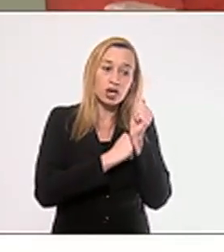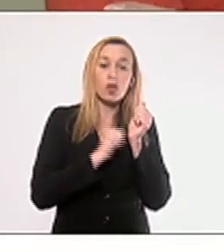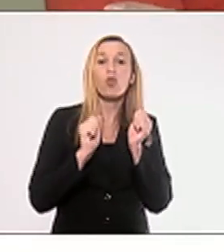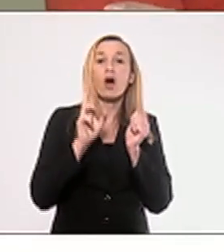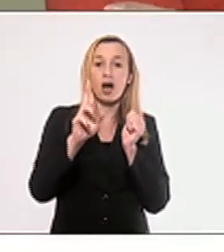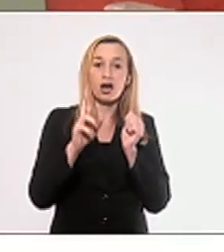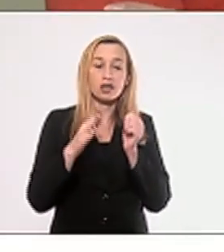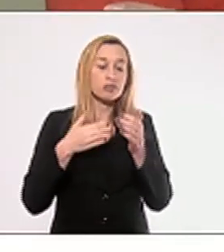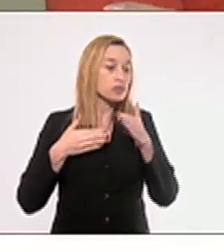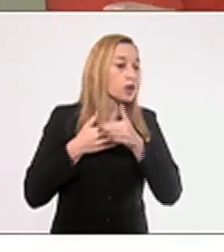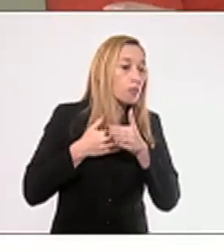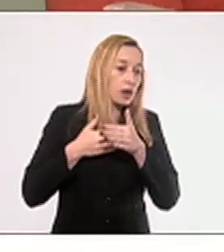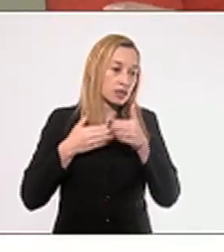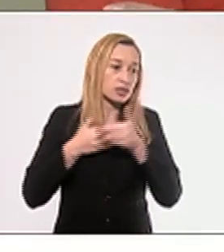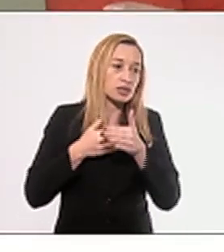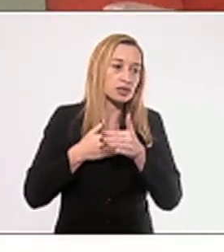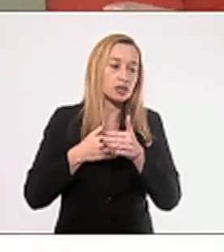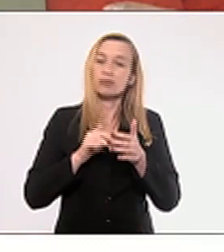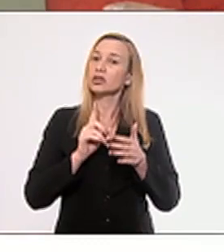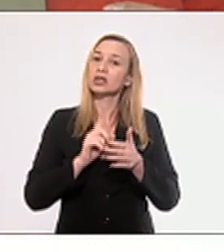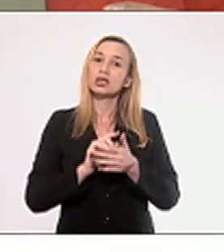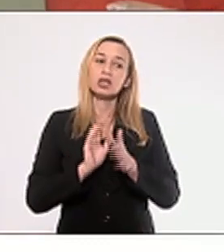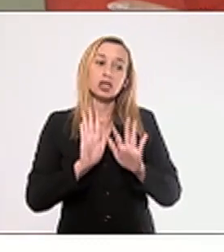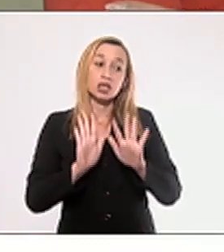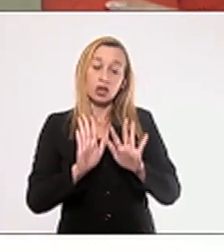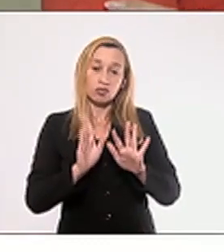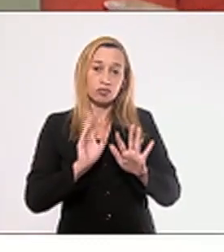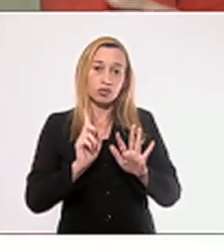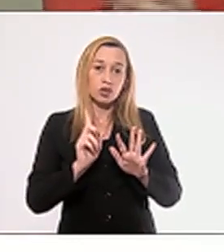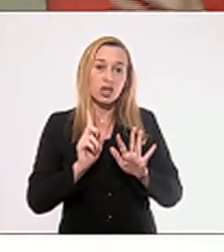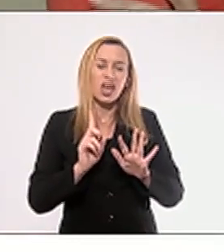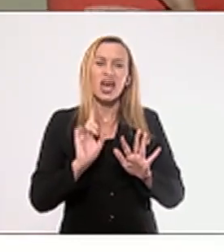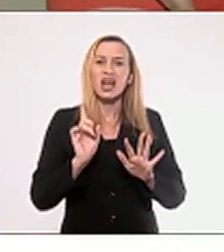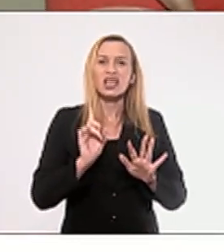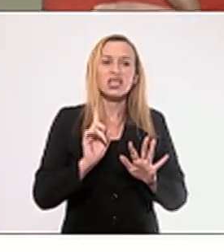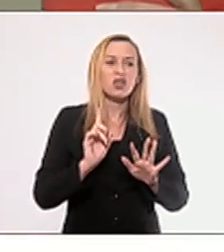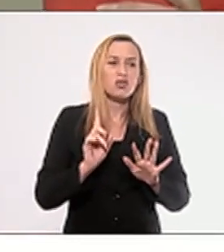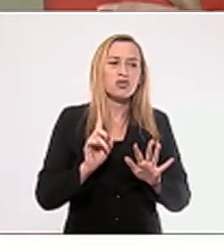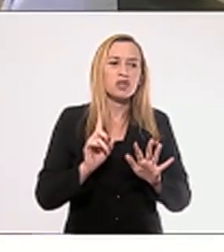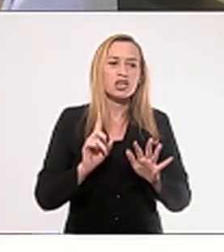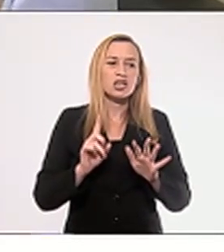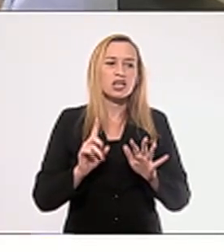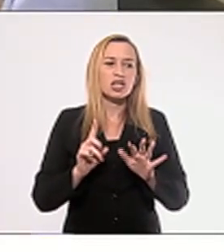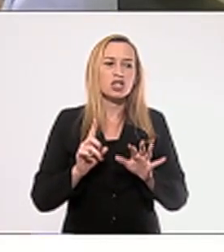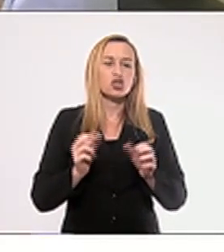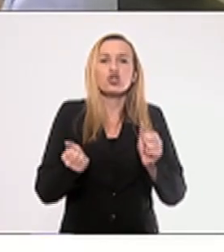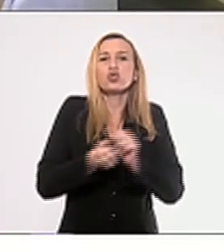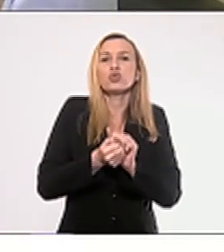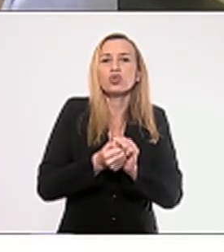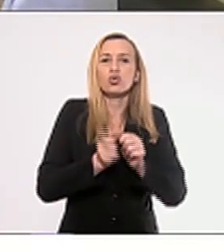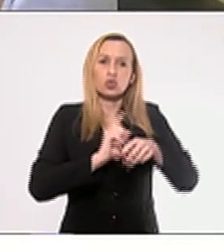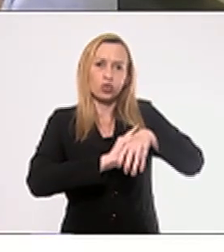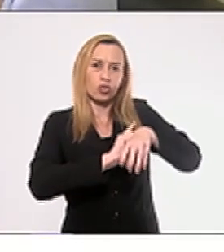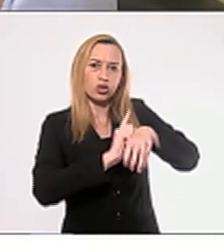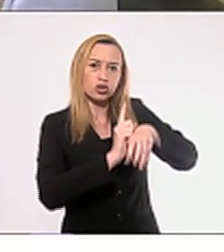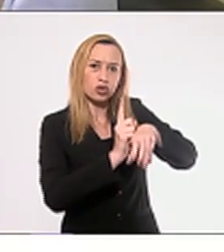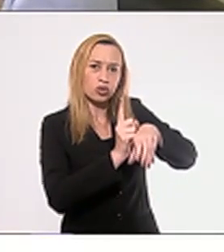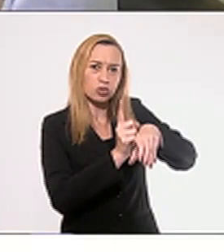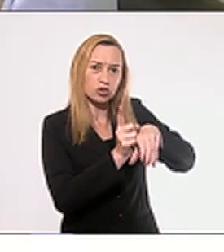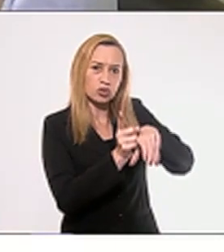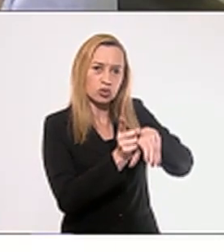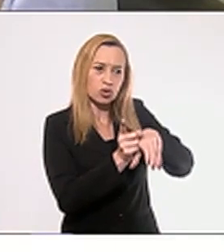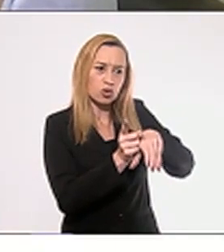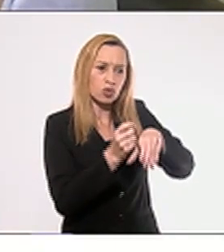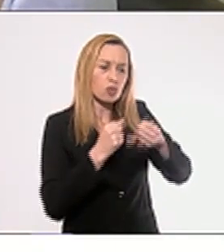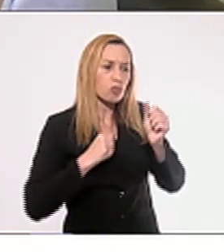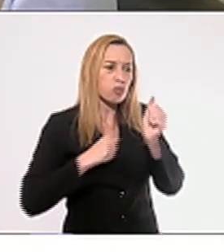que se... Não é essa? Não. Ela não fica linkada ao hidrômetro, né? O bloqueador,